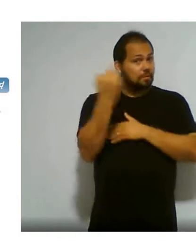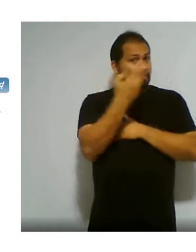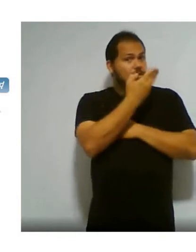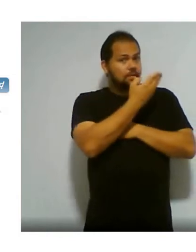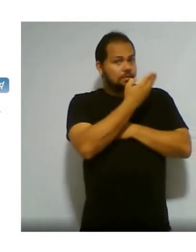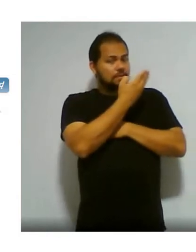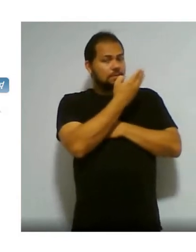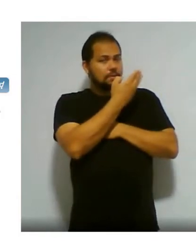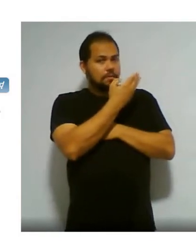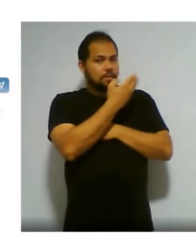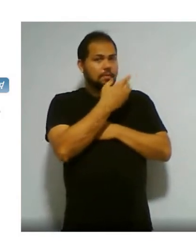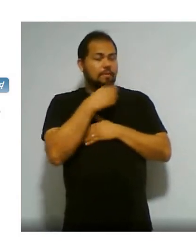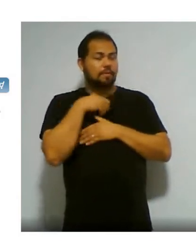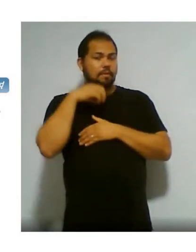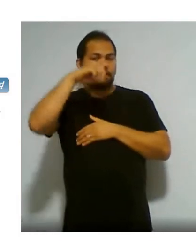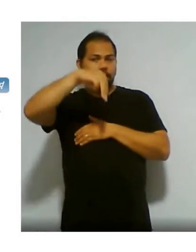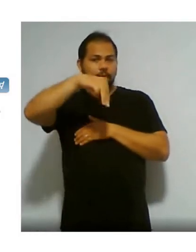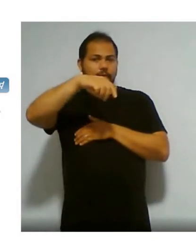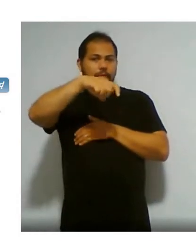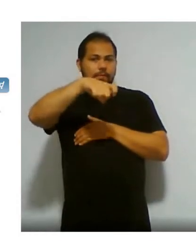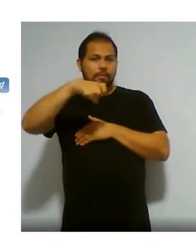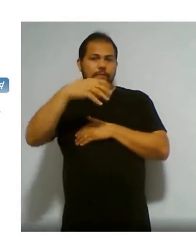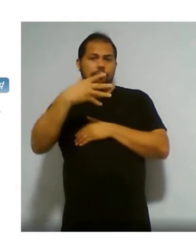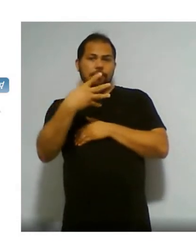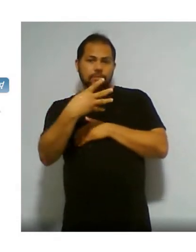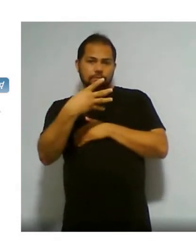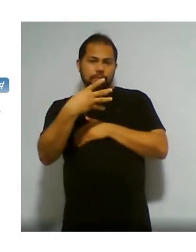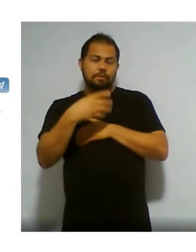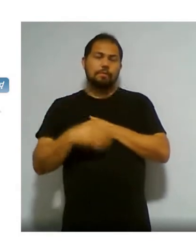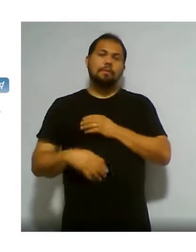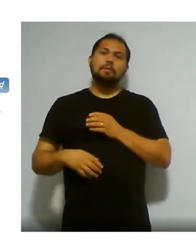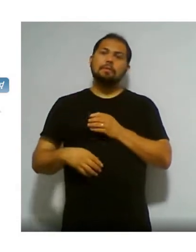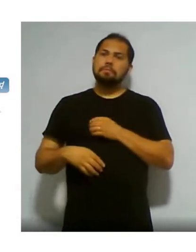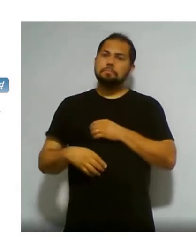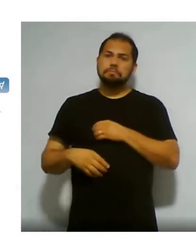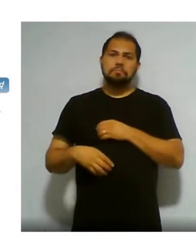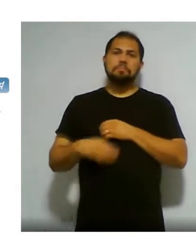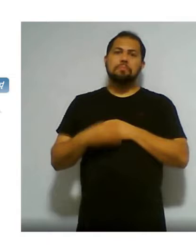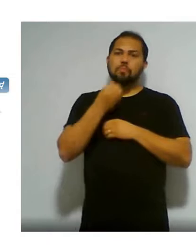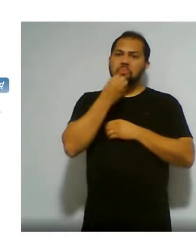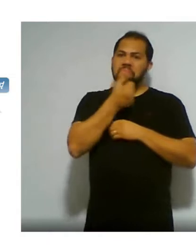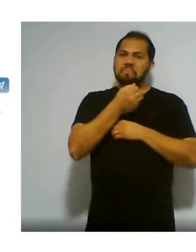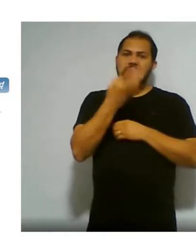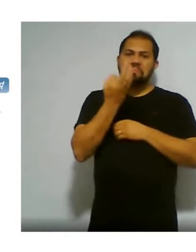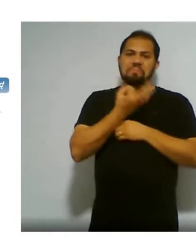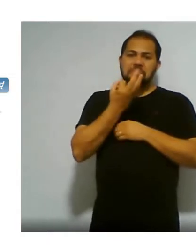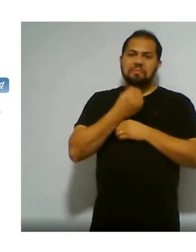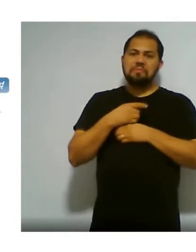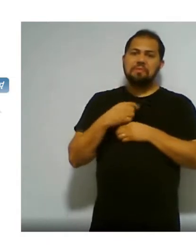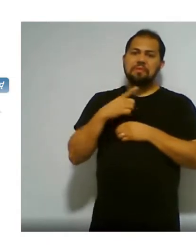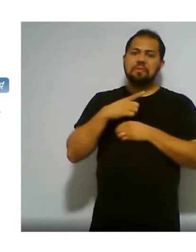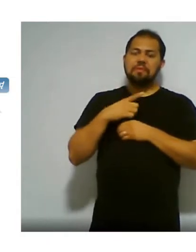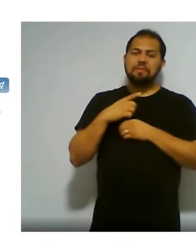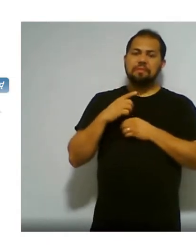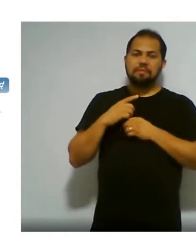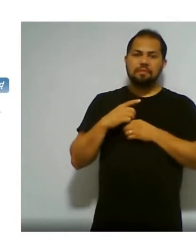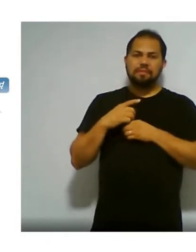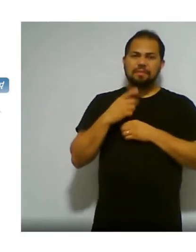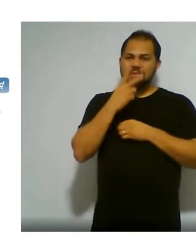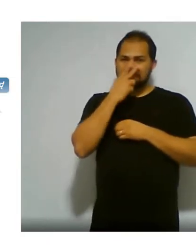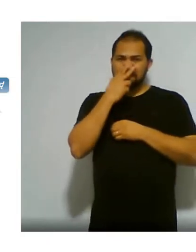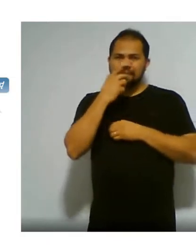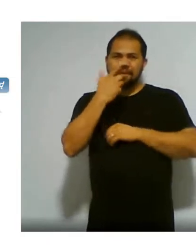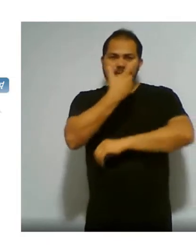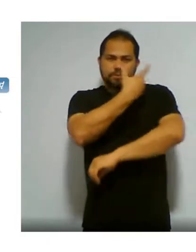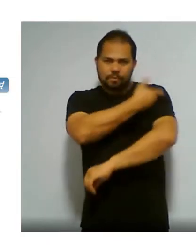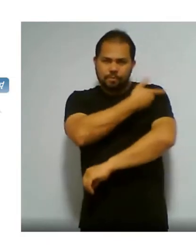da MX4, o modelo MX4 da Arctic, que é a empresa que fabrica, ela vem nesse formato, né, de seringa,